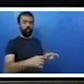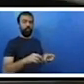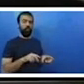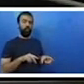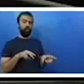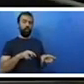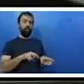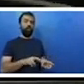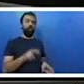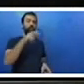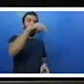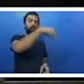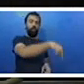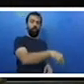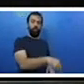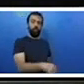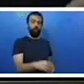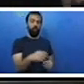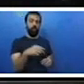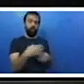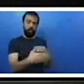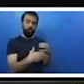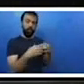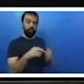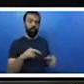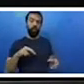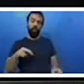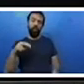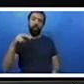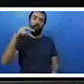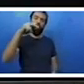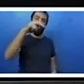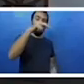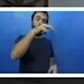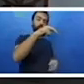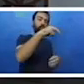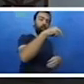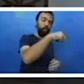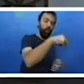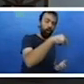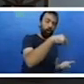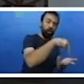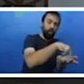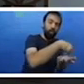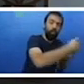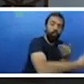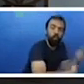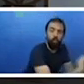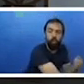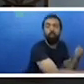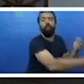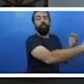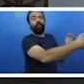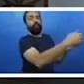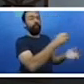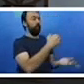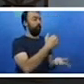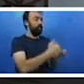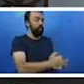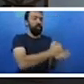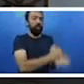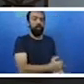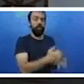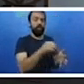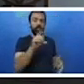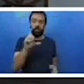exemplo, o que normalmente termina com um rolamento. Então, quando ele faz um salto de uma distância maior, ele faz o rolamento ao final para ele diminuir esse impacto desse salto.